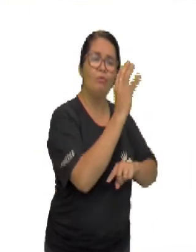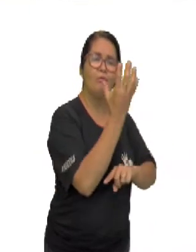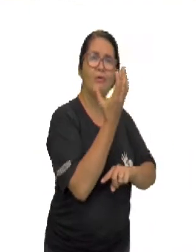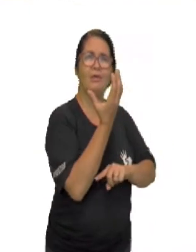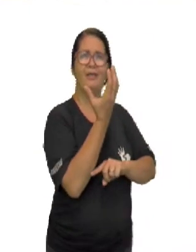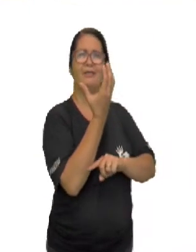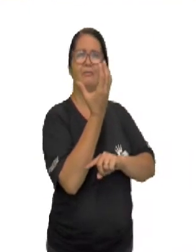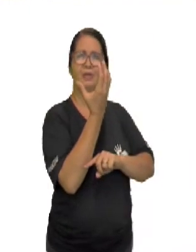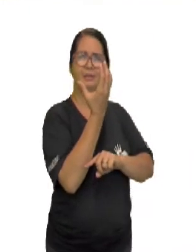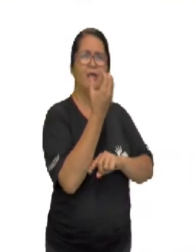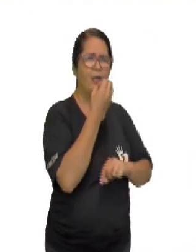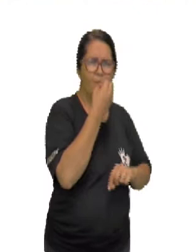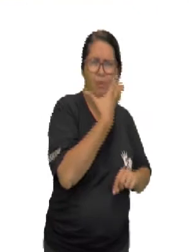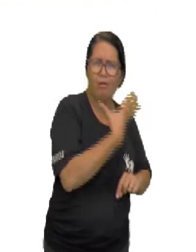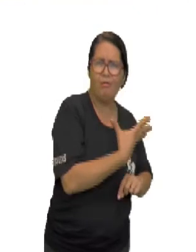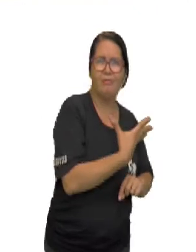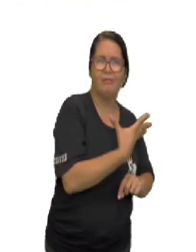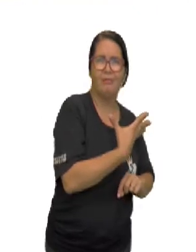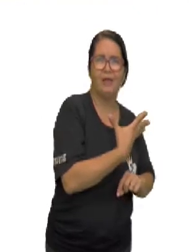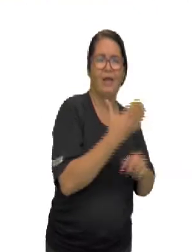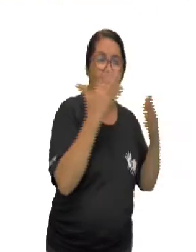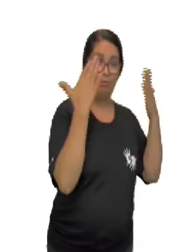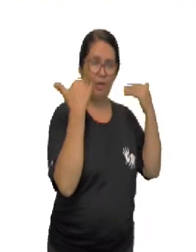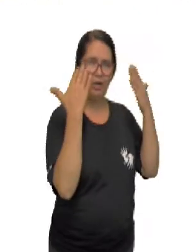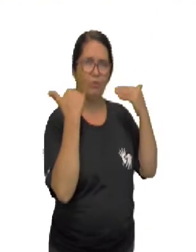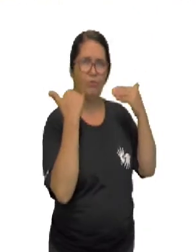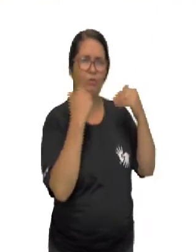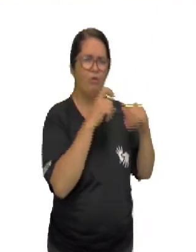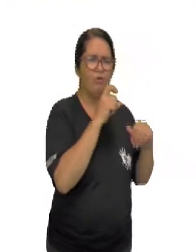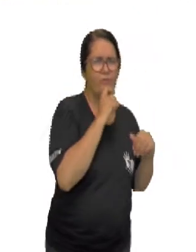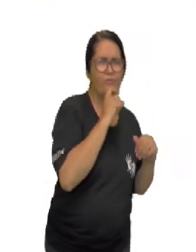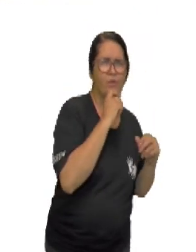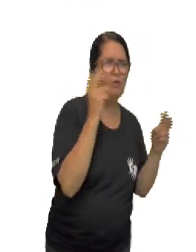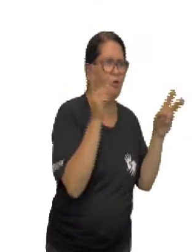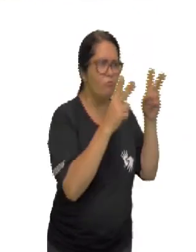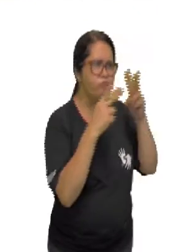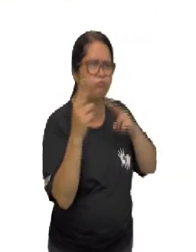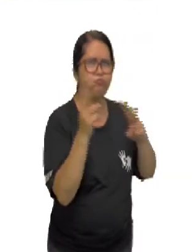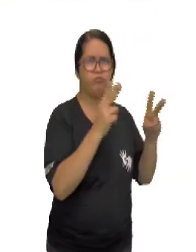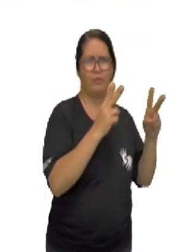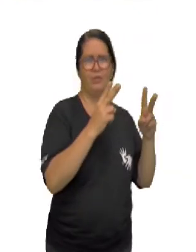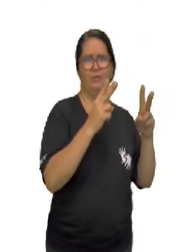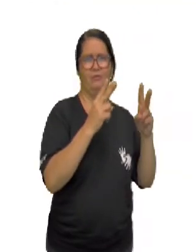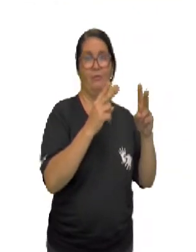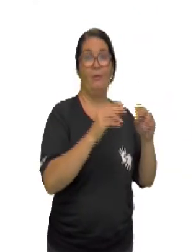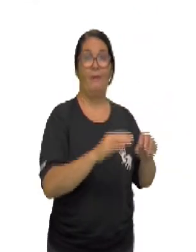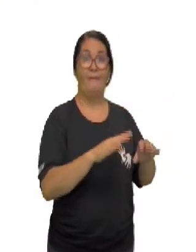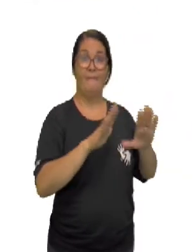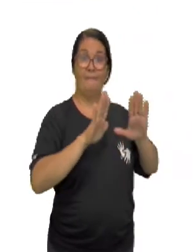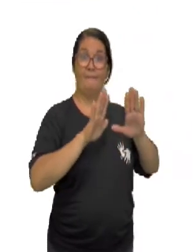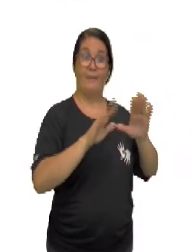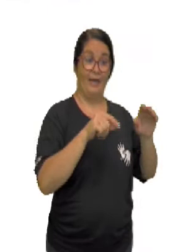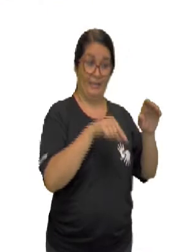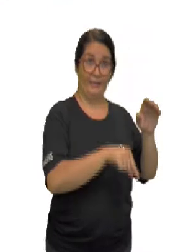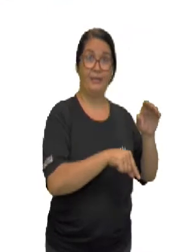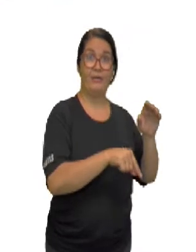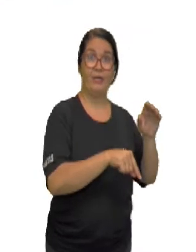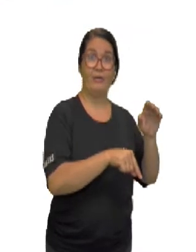mais amenas e é onde se encontra a grande concentração da